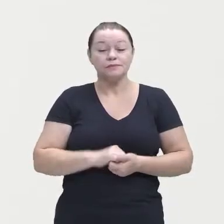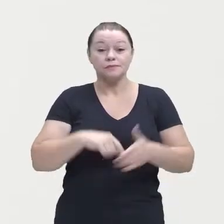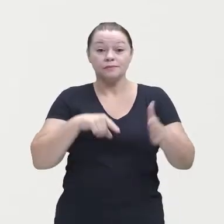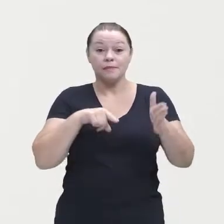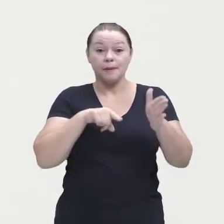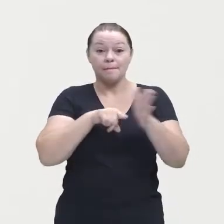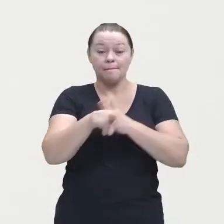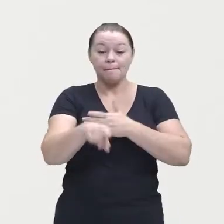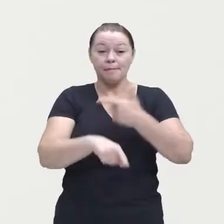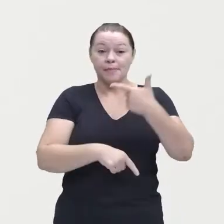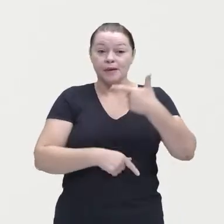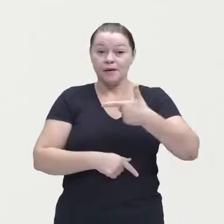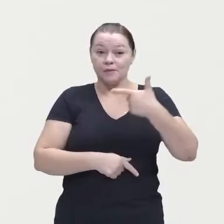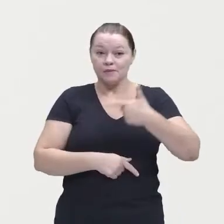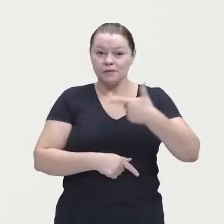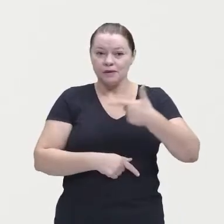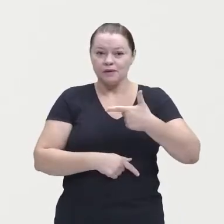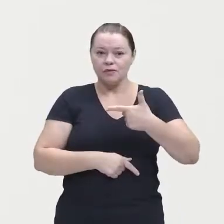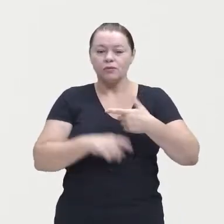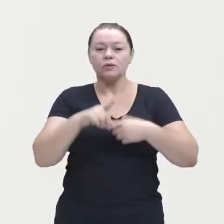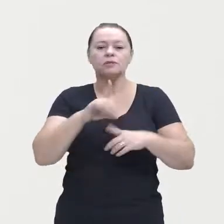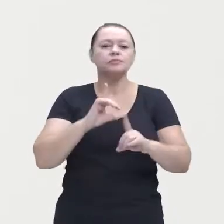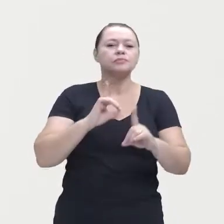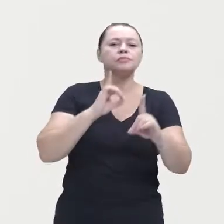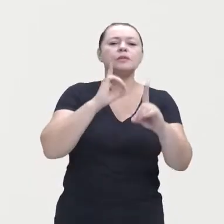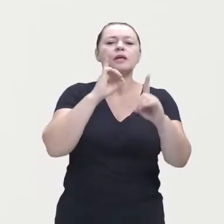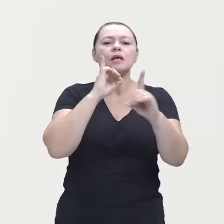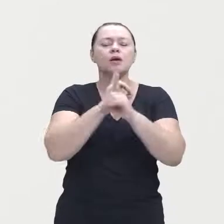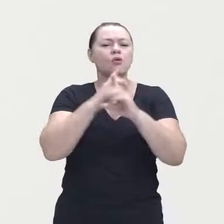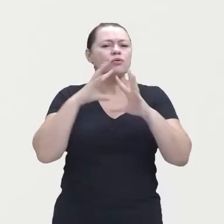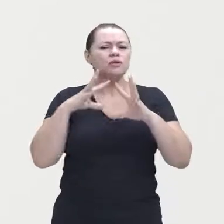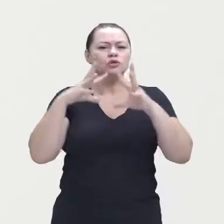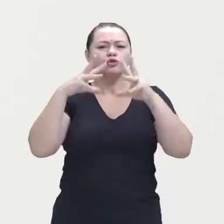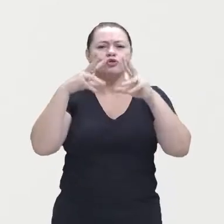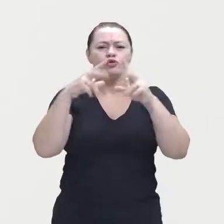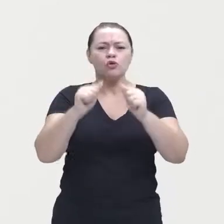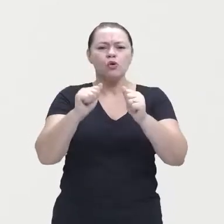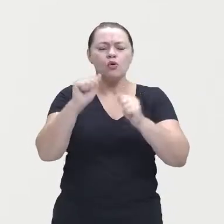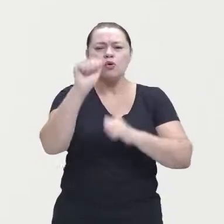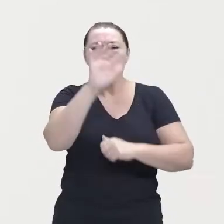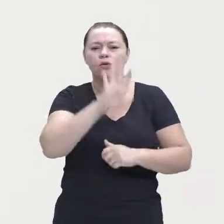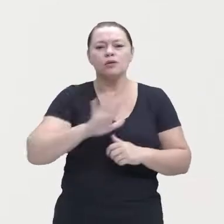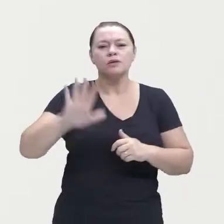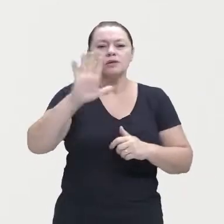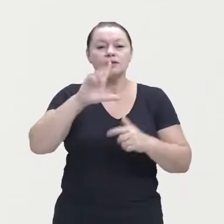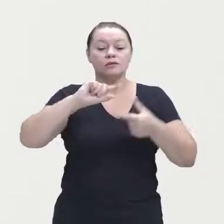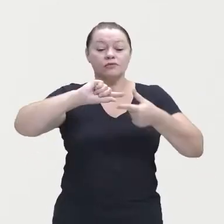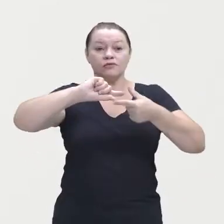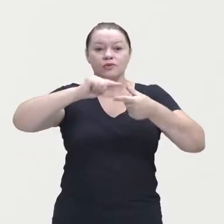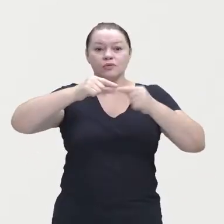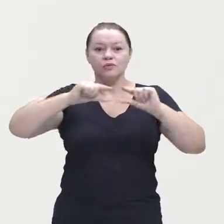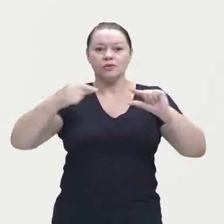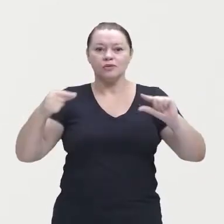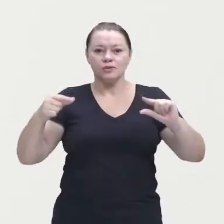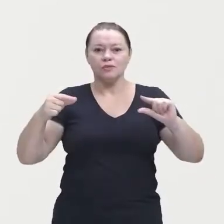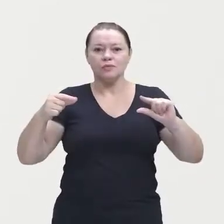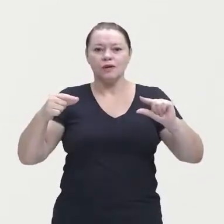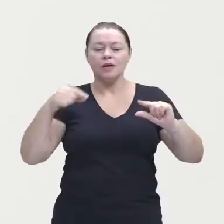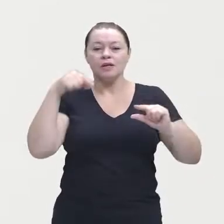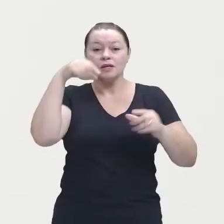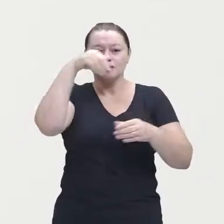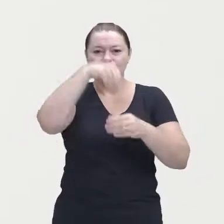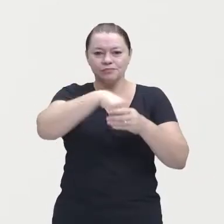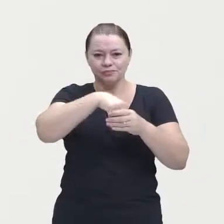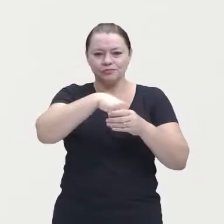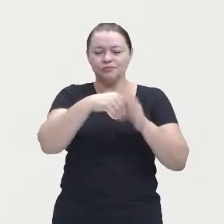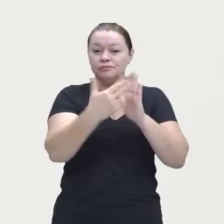Questão 2. Encontre todas as figuras geométricas planas